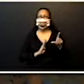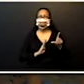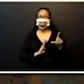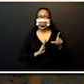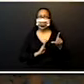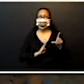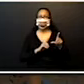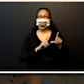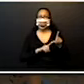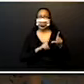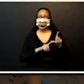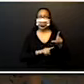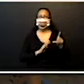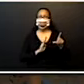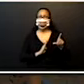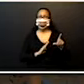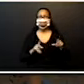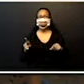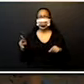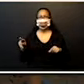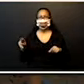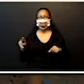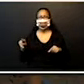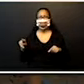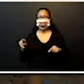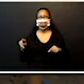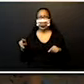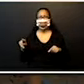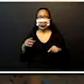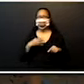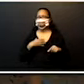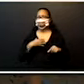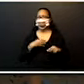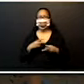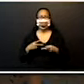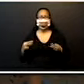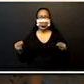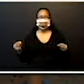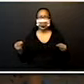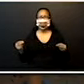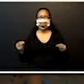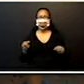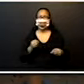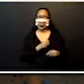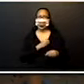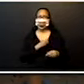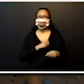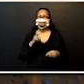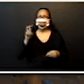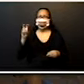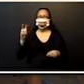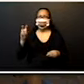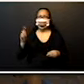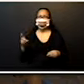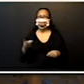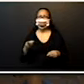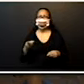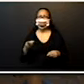B igualzinho, mesma coisa. O número é